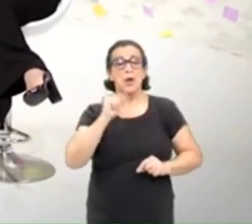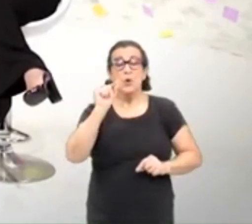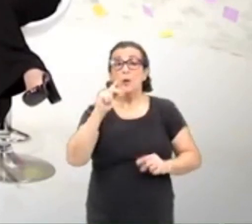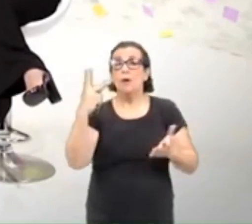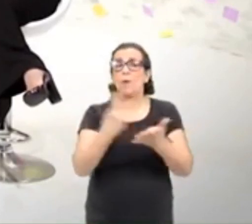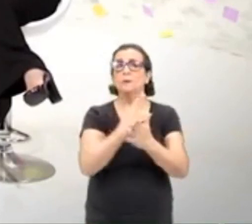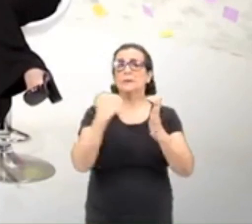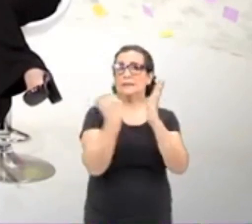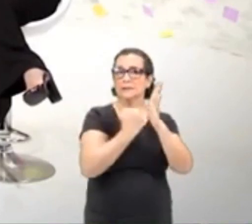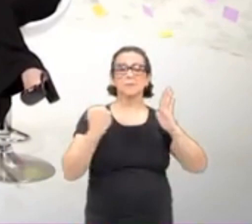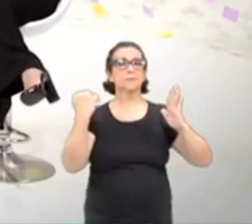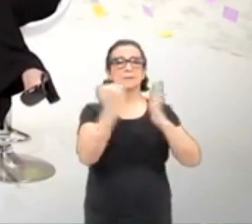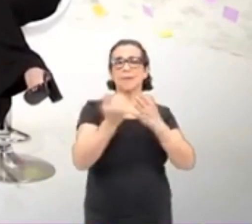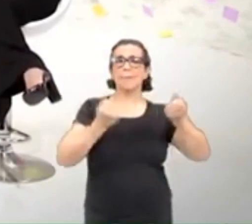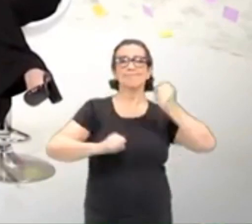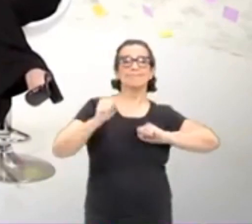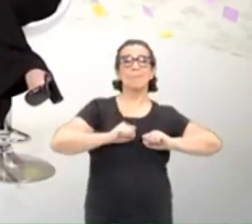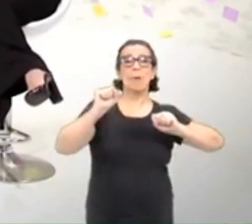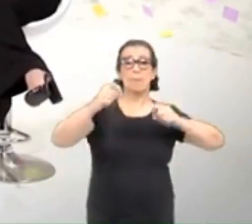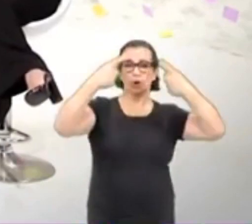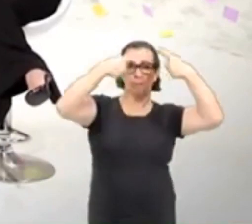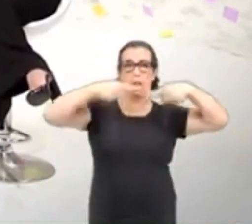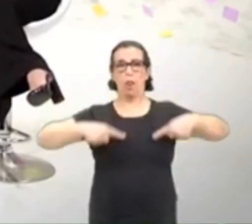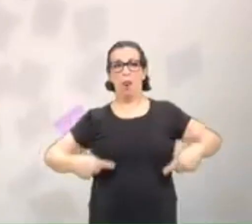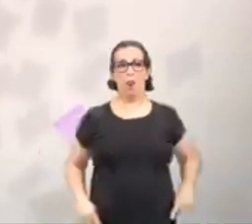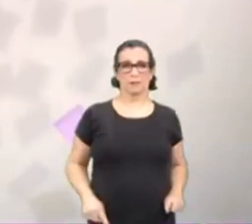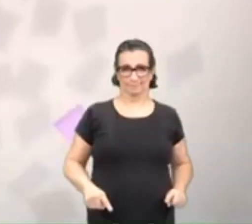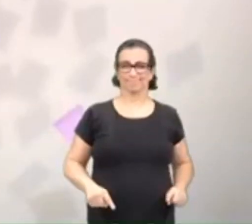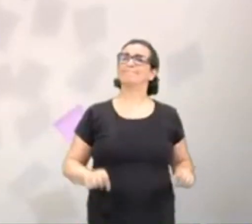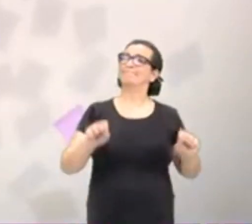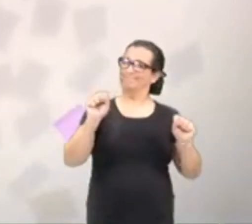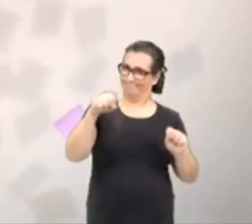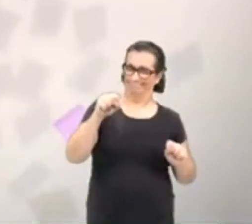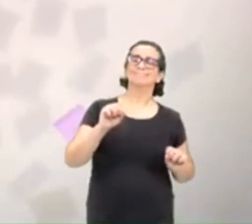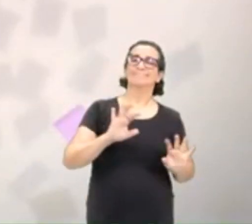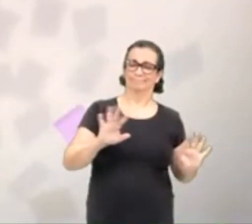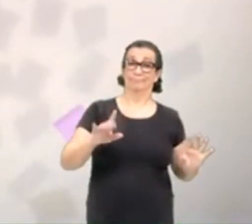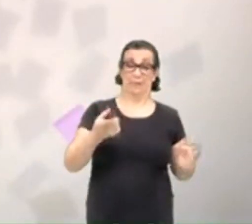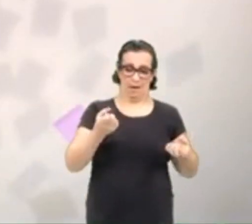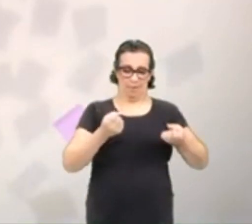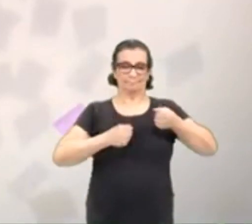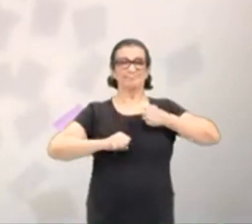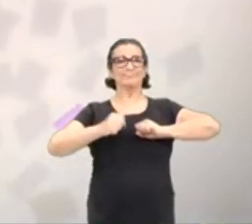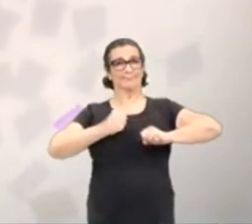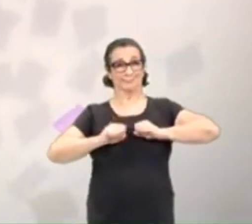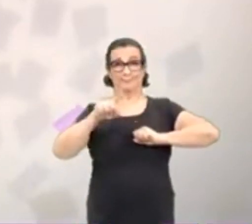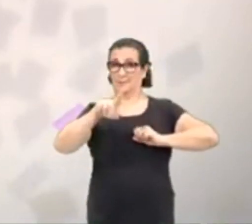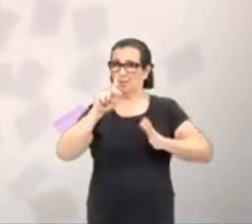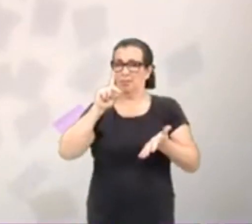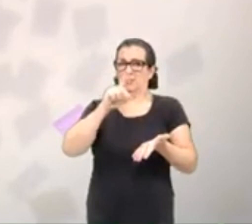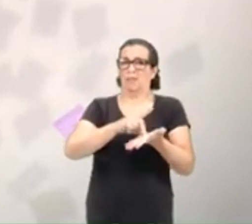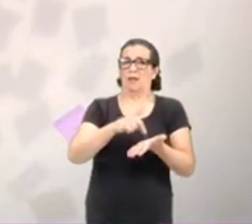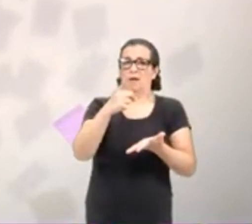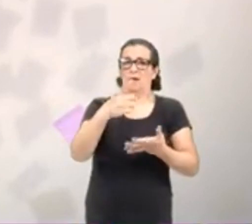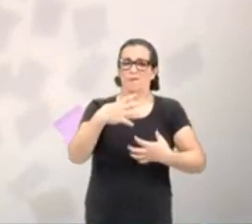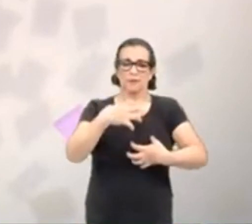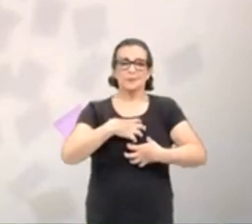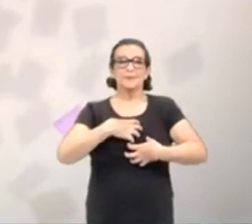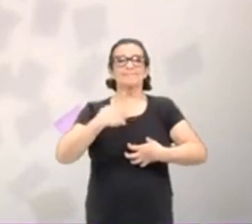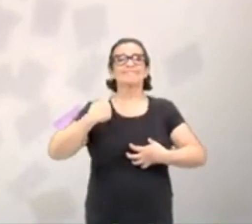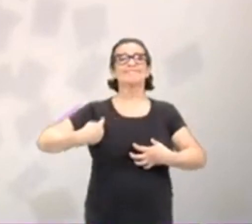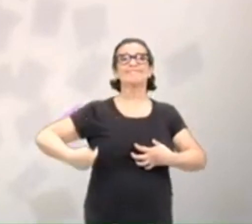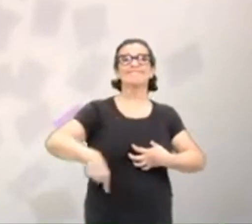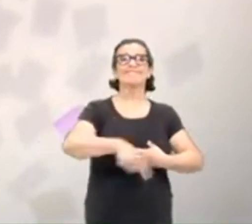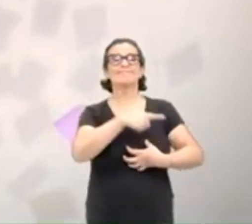excesso de ansiedade pode desencadear na gente sim bem a ansiedade Na verdade é um estado afetivo